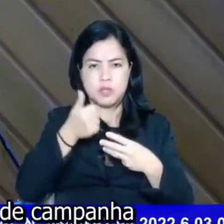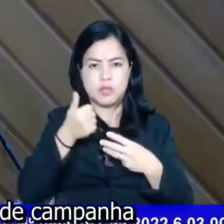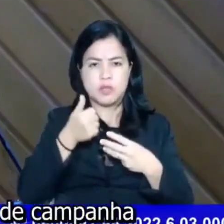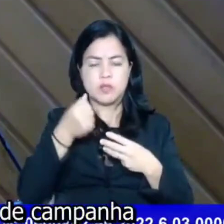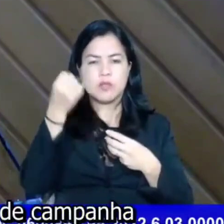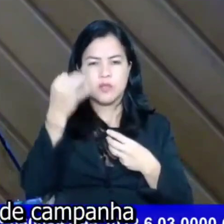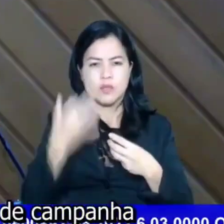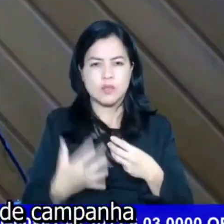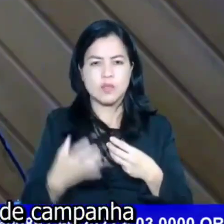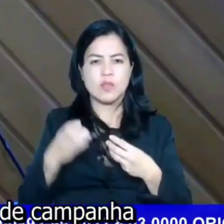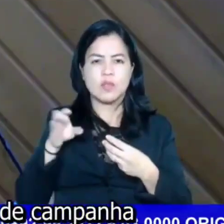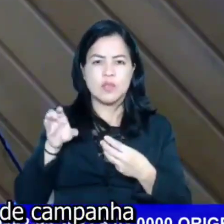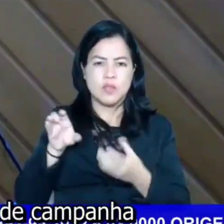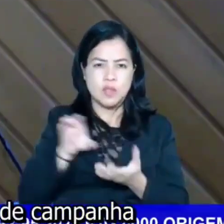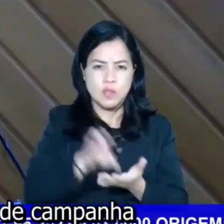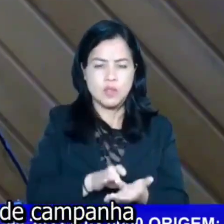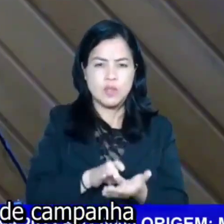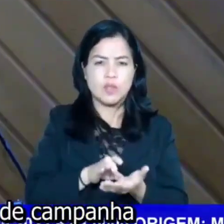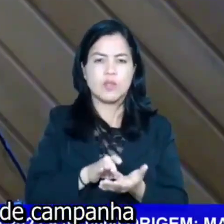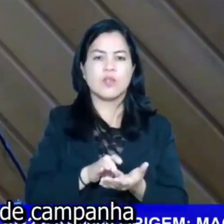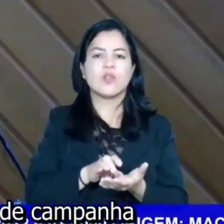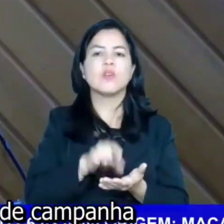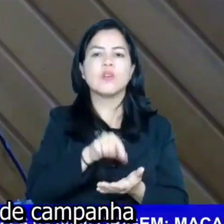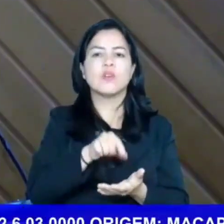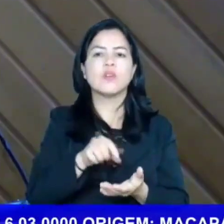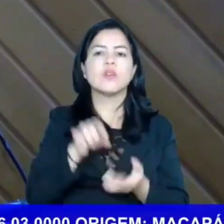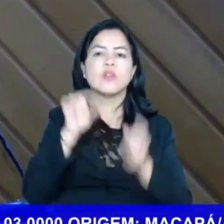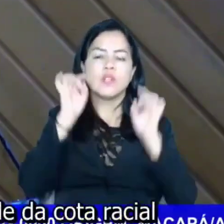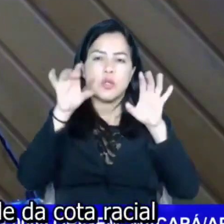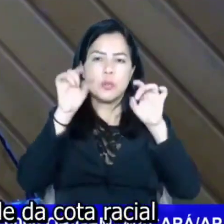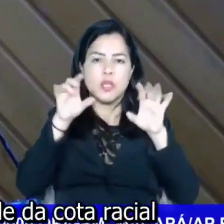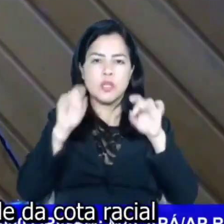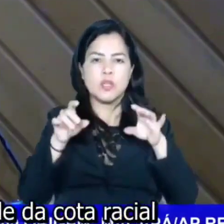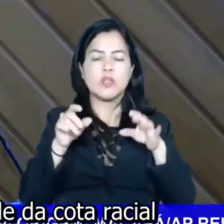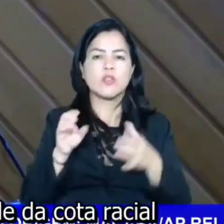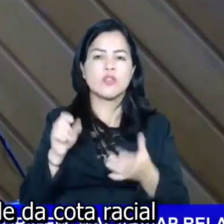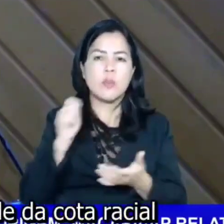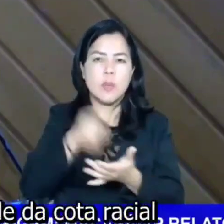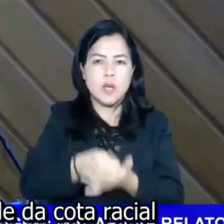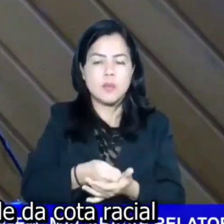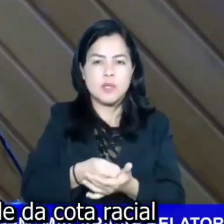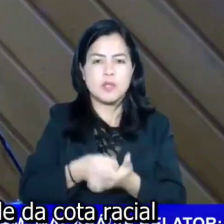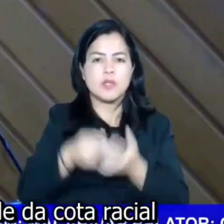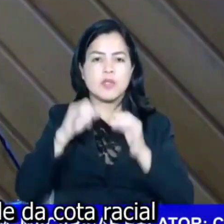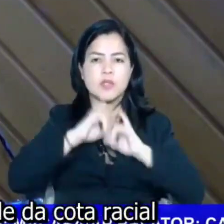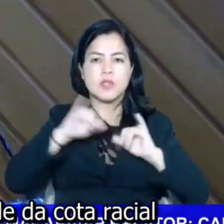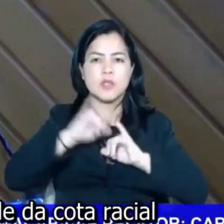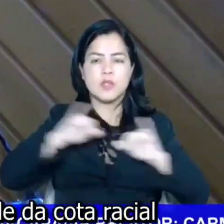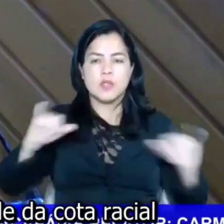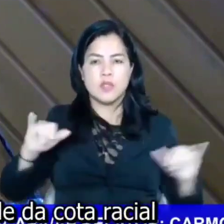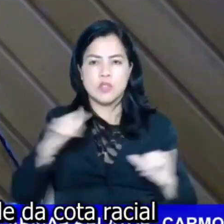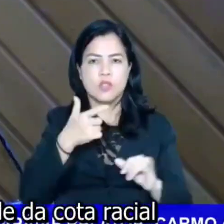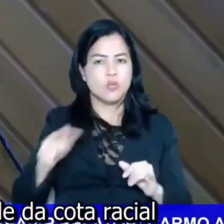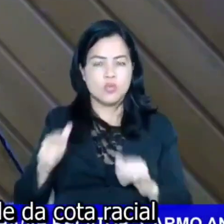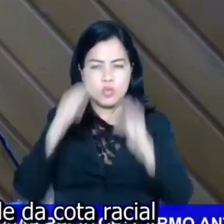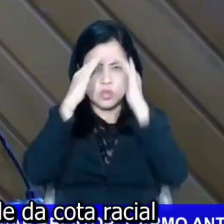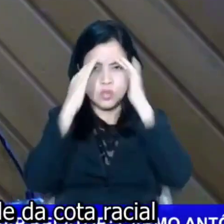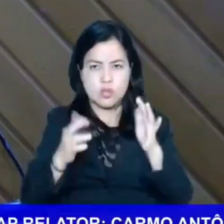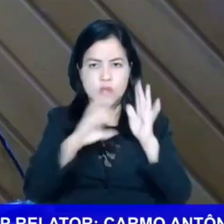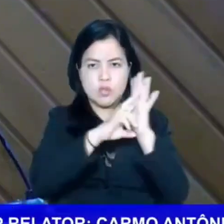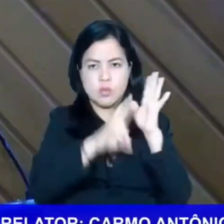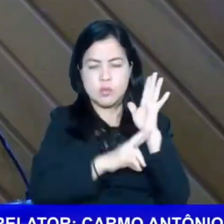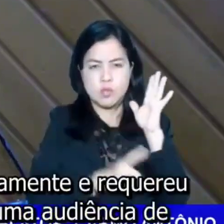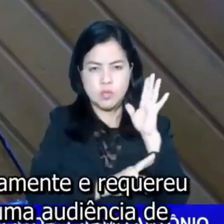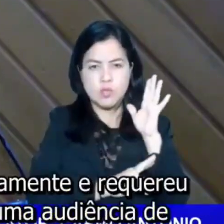a distribuição do Fundo Especial de Financiamento de Campanha seria irregular, porque não teria respeitado critérios da cota